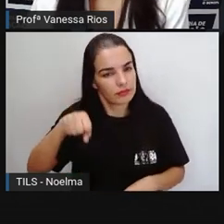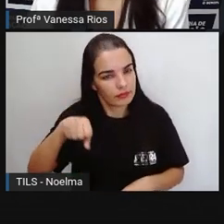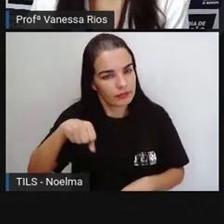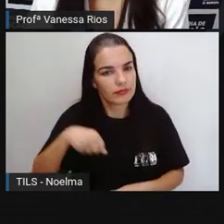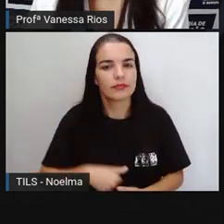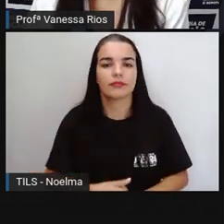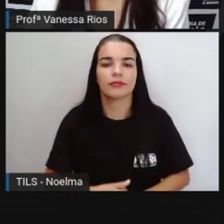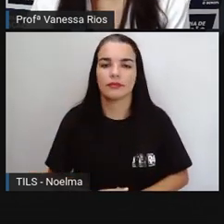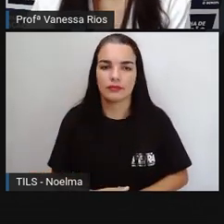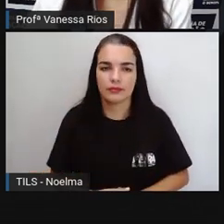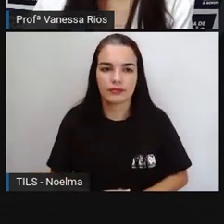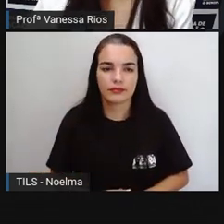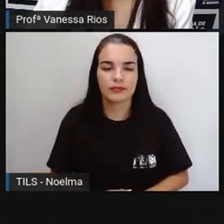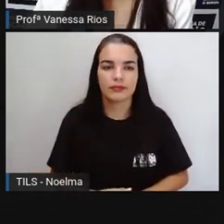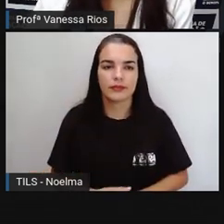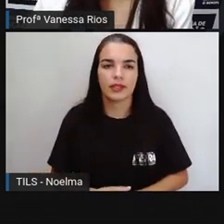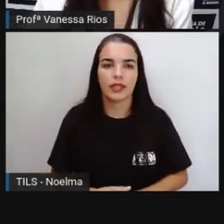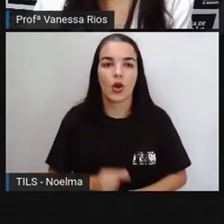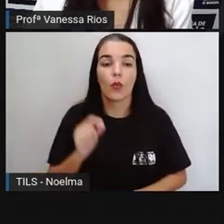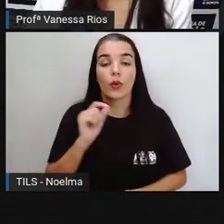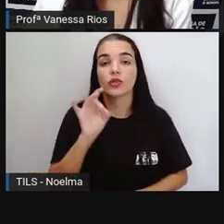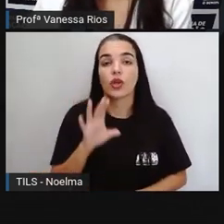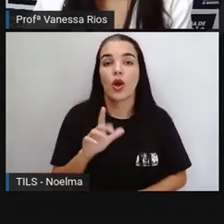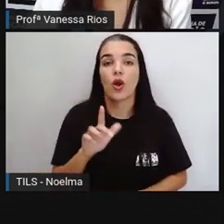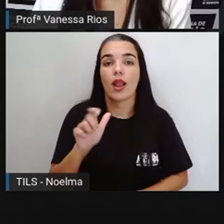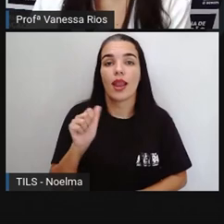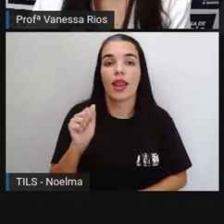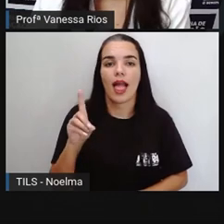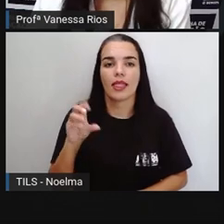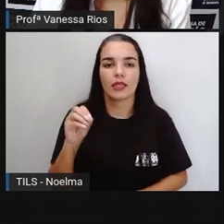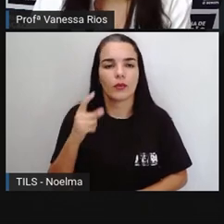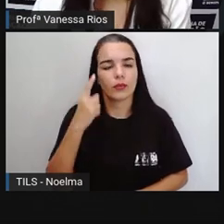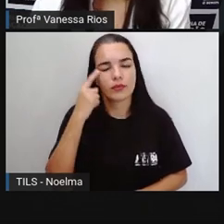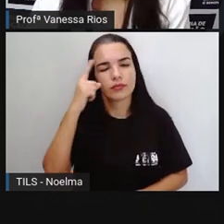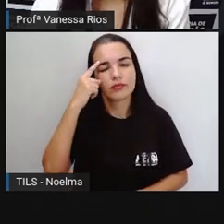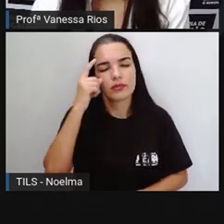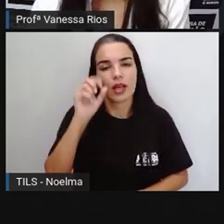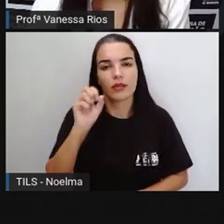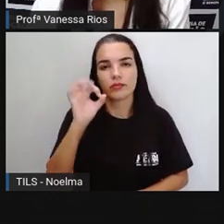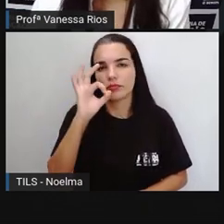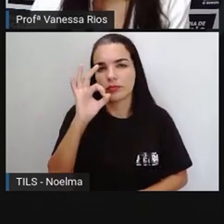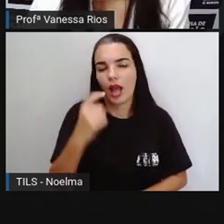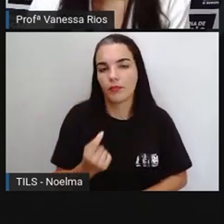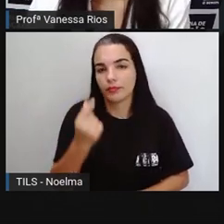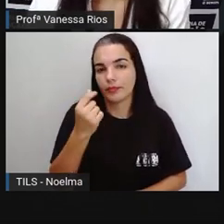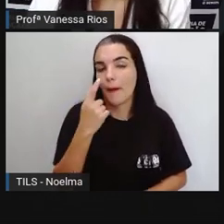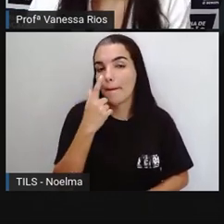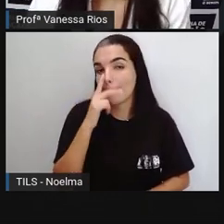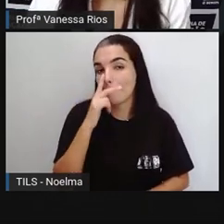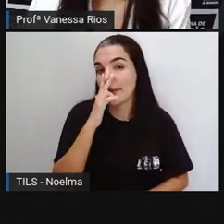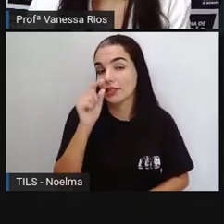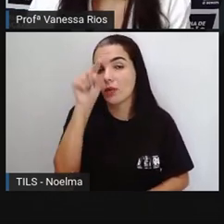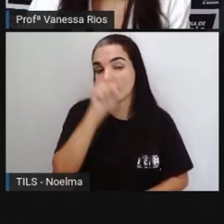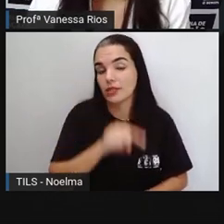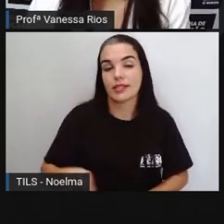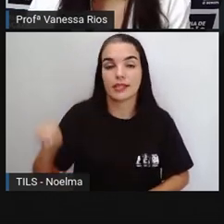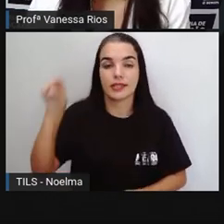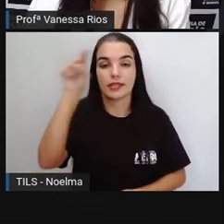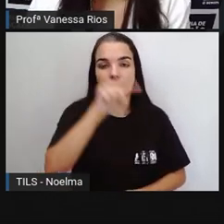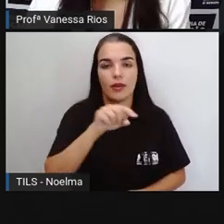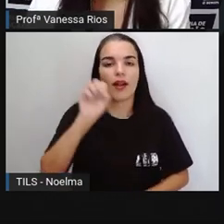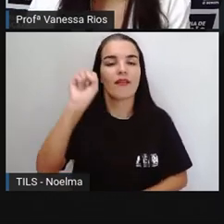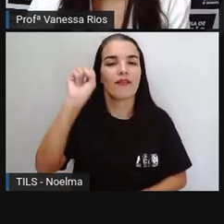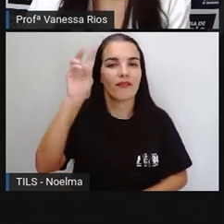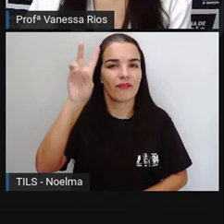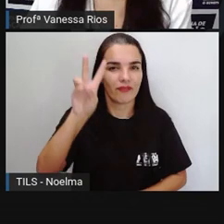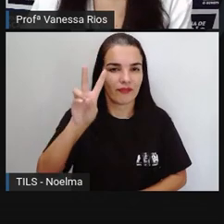Quando a gente pensa em face circular, a gente pensa aí, ó, no círculo, no formato do círculo. E aí a Pró colocou aqui